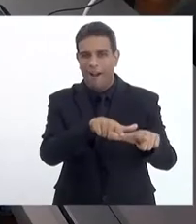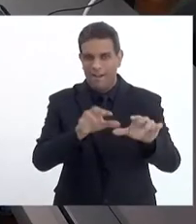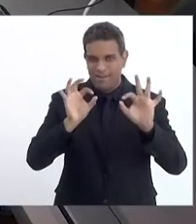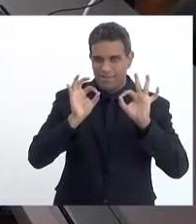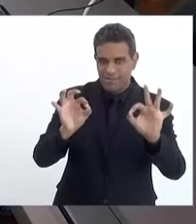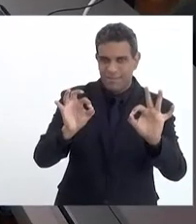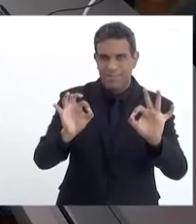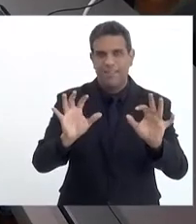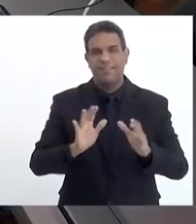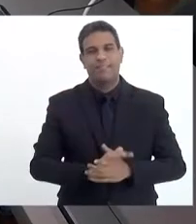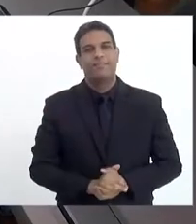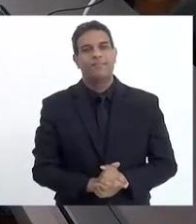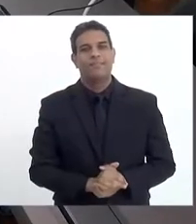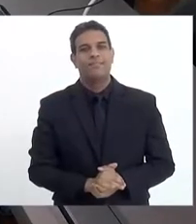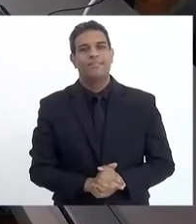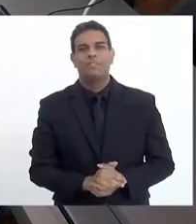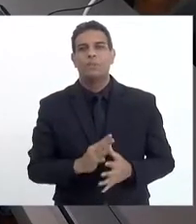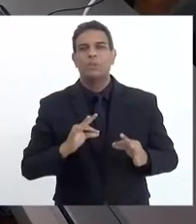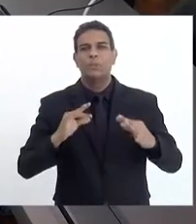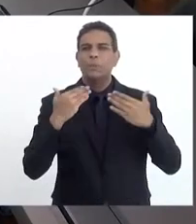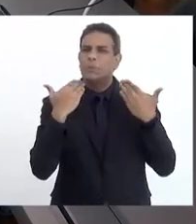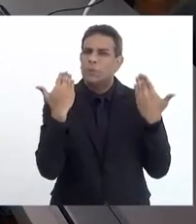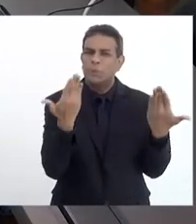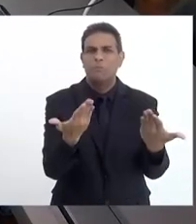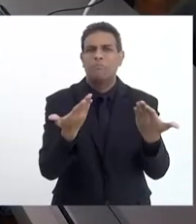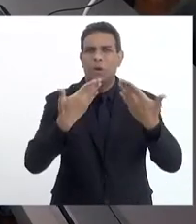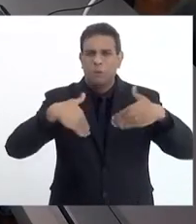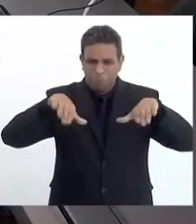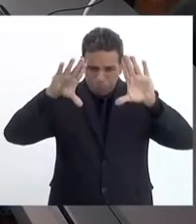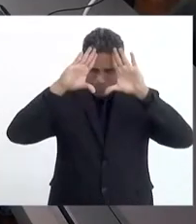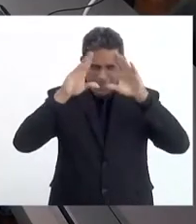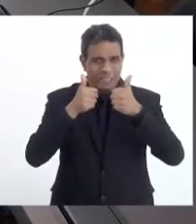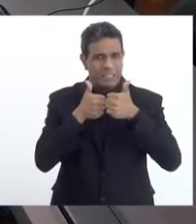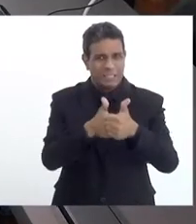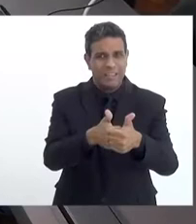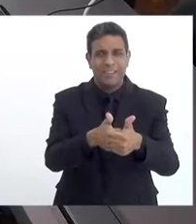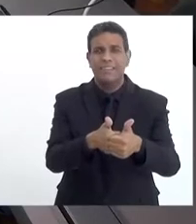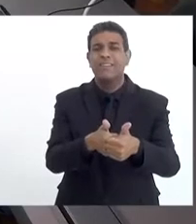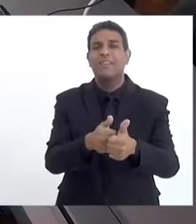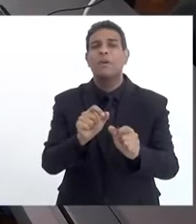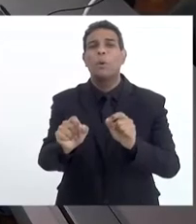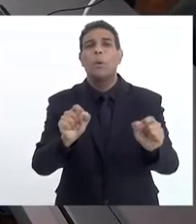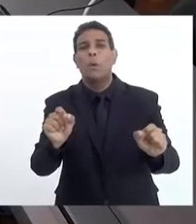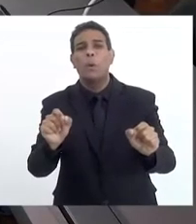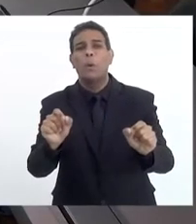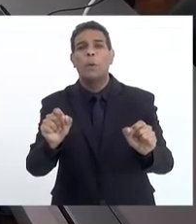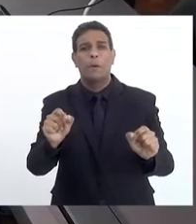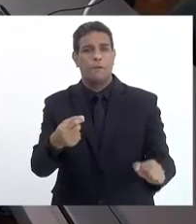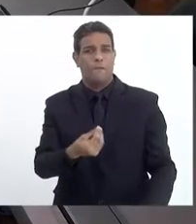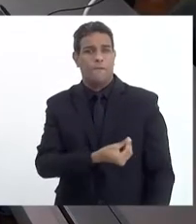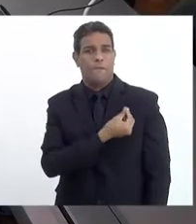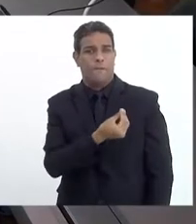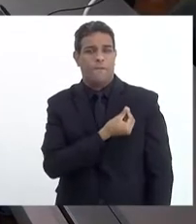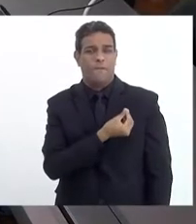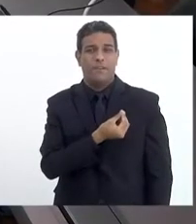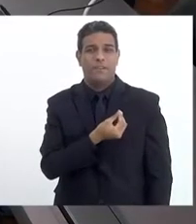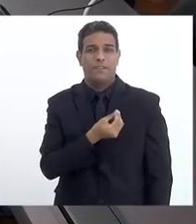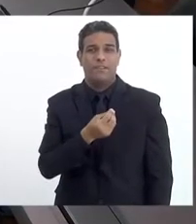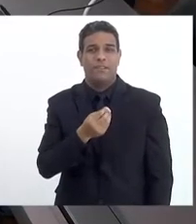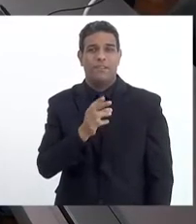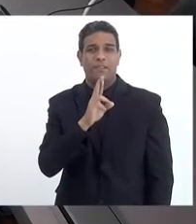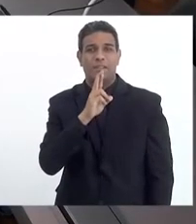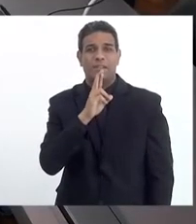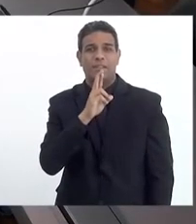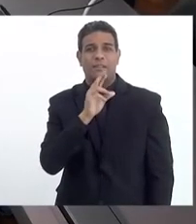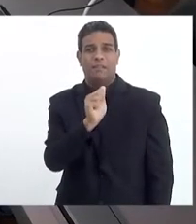De amém, de Oxalá. Então tá ótimo. O que Vossa Excelência não estava presente, deputado Rodrigo Amorim, que foi colocado aqui,